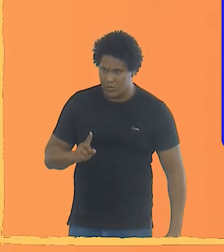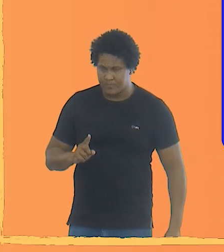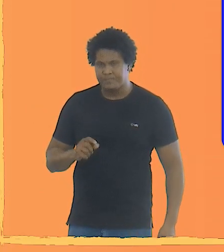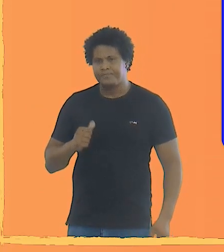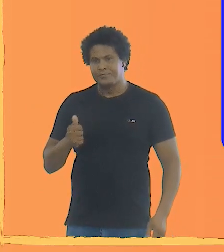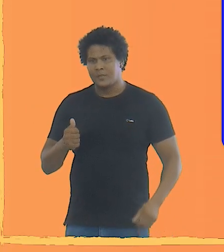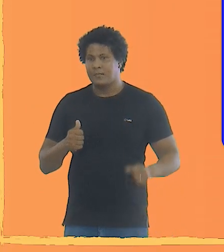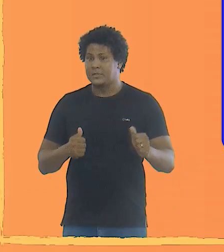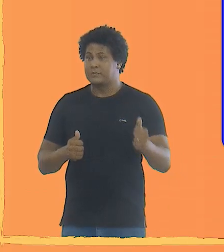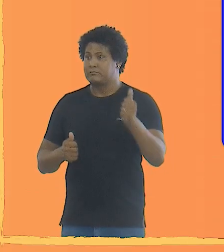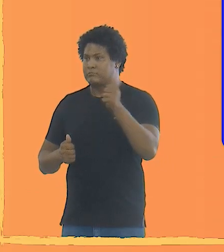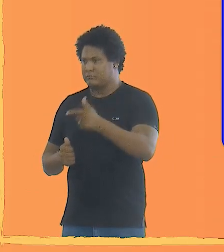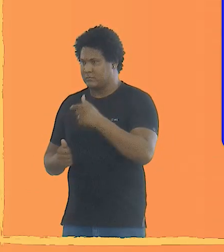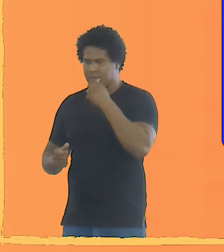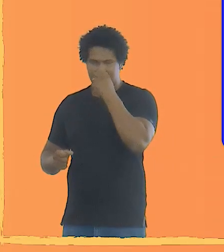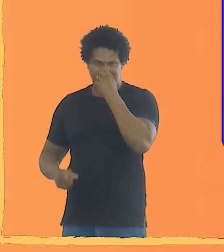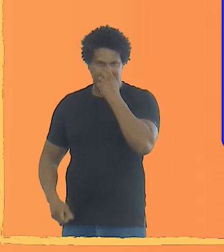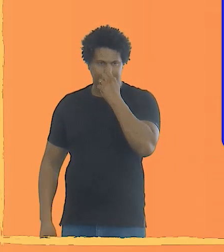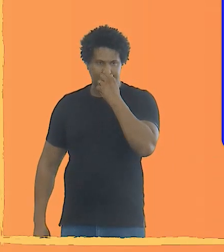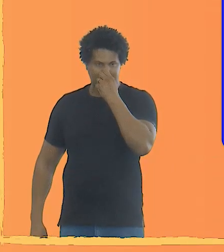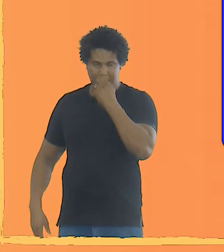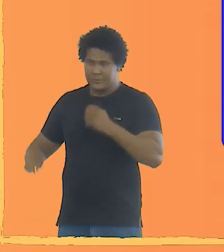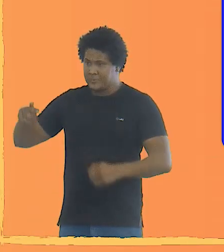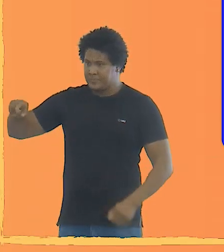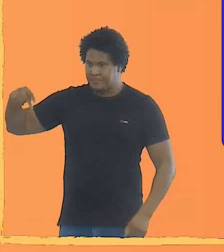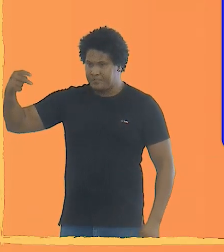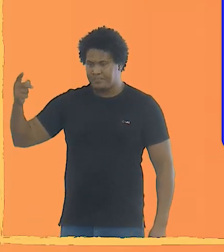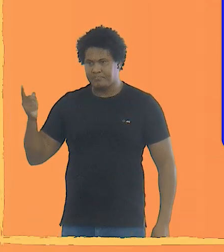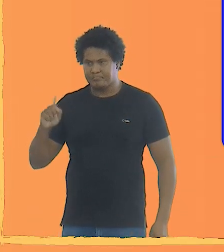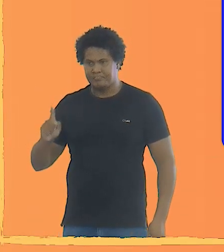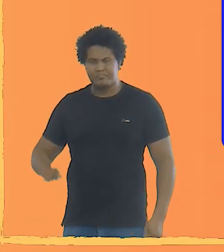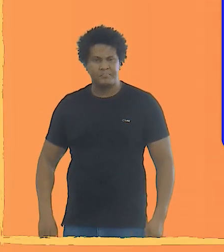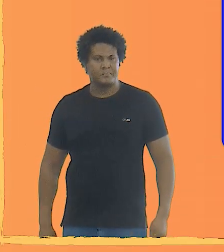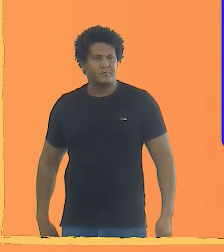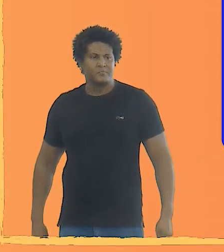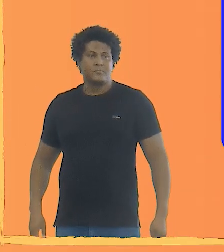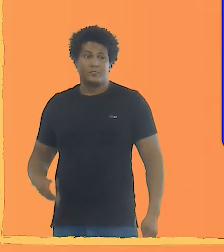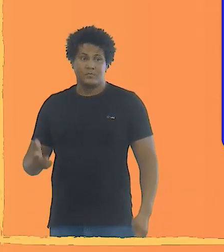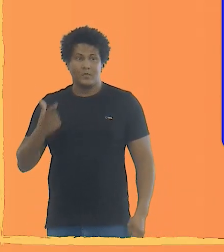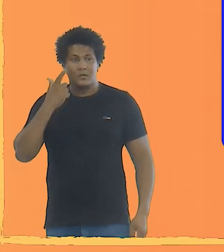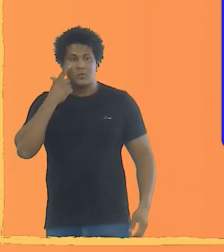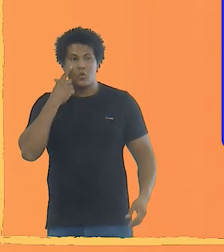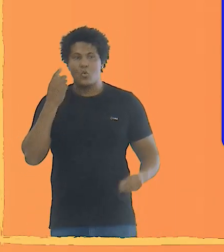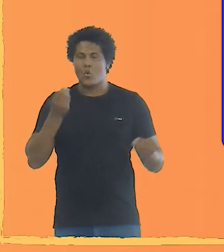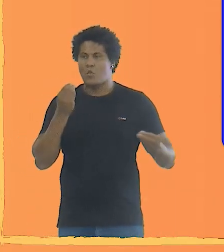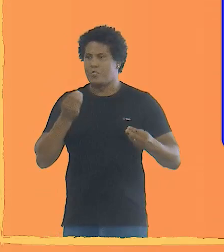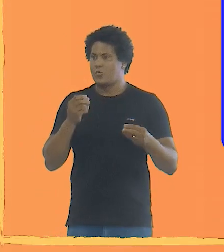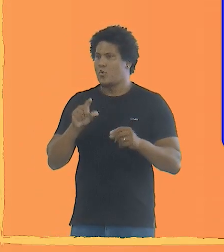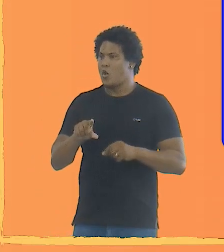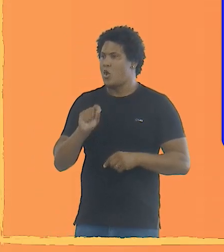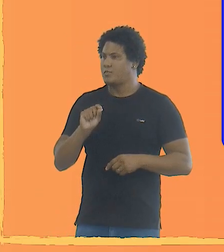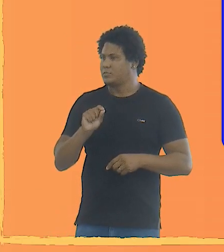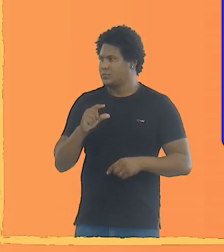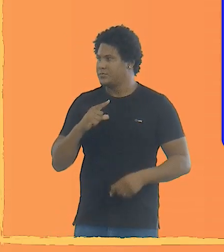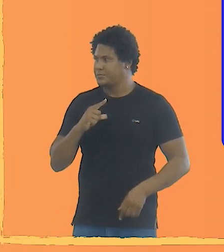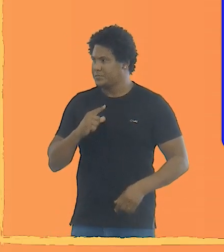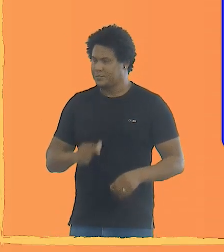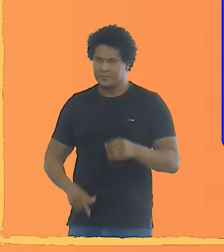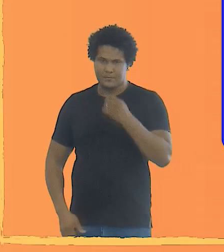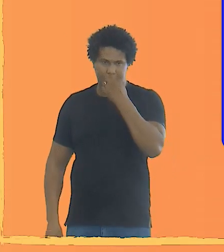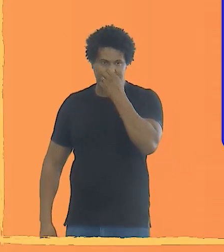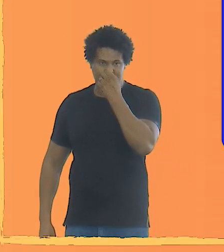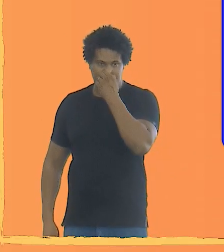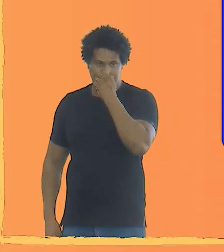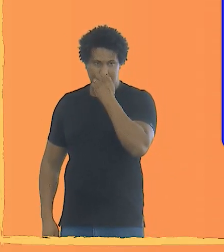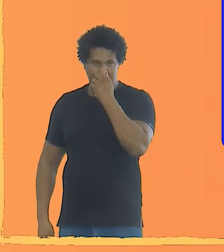ser inferior ao dobro. Aí eu quero saber qual das opções mais se adequa às condições da empresa. Então vamos lá. Qual é a